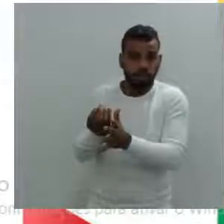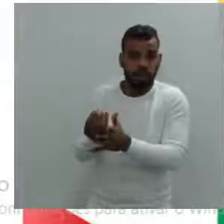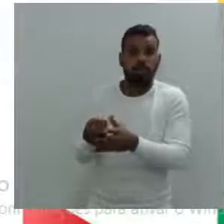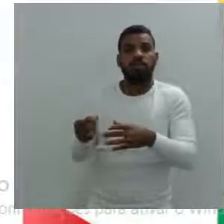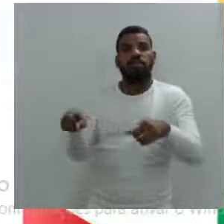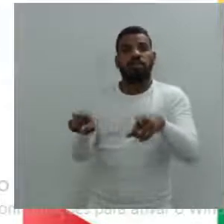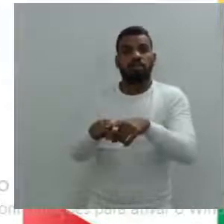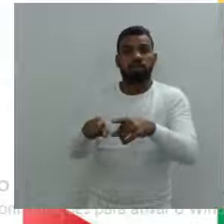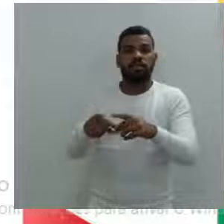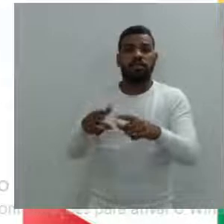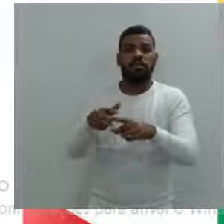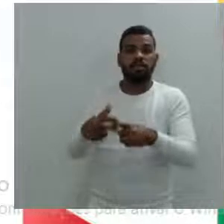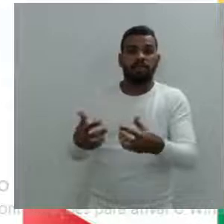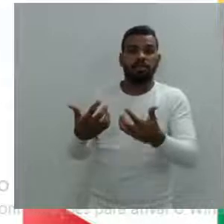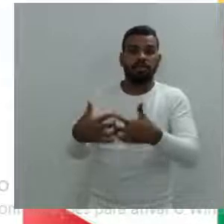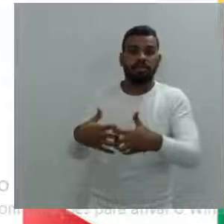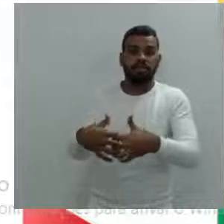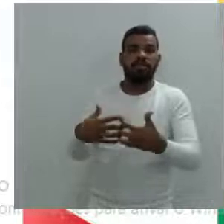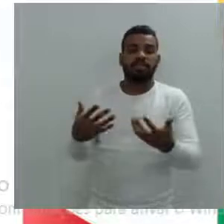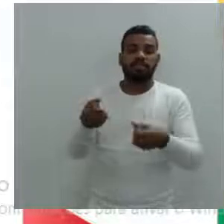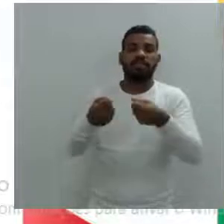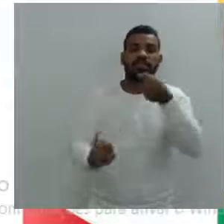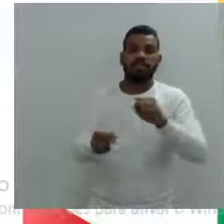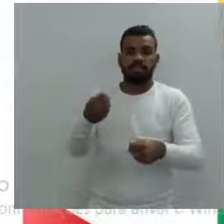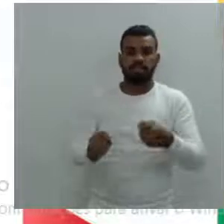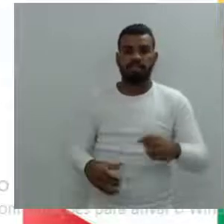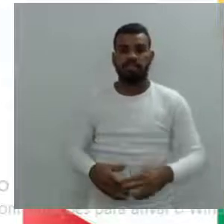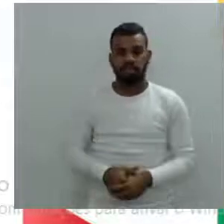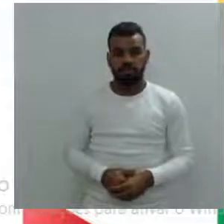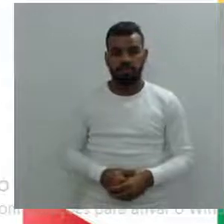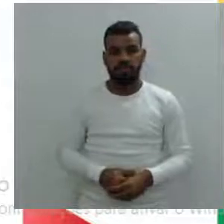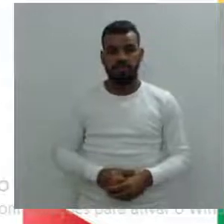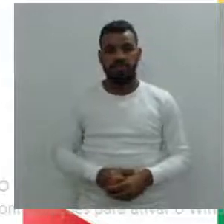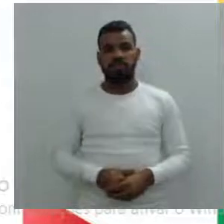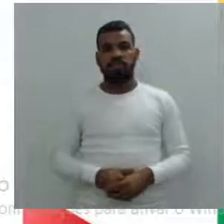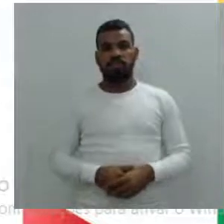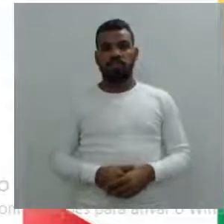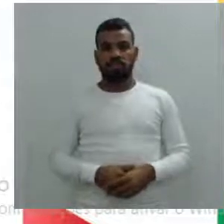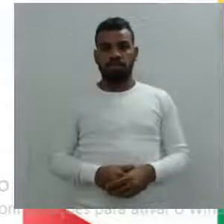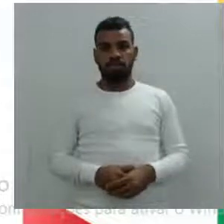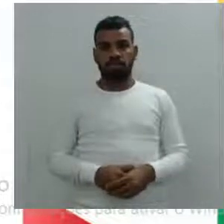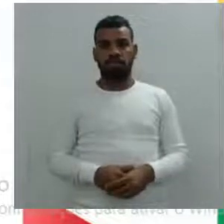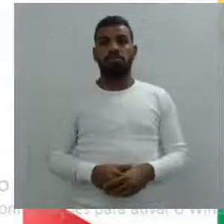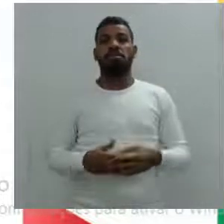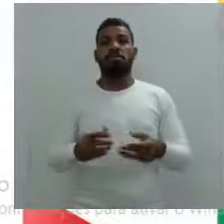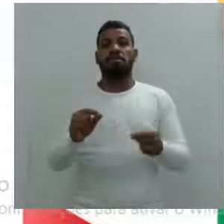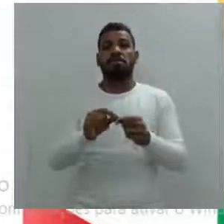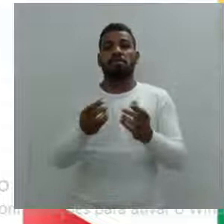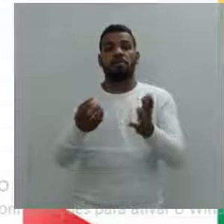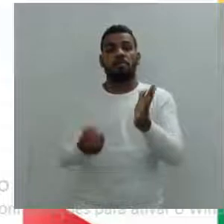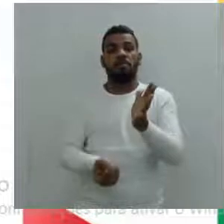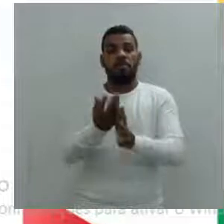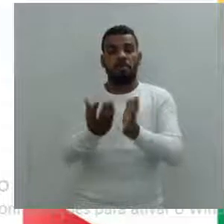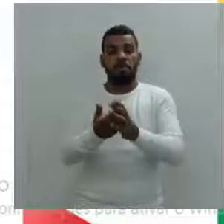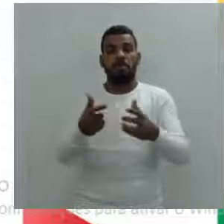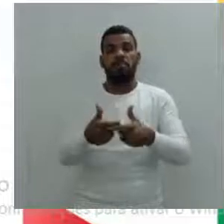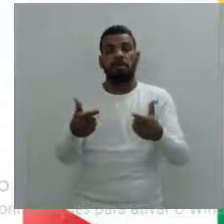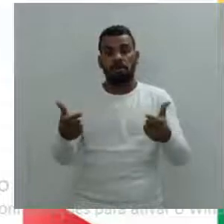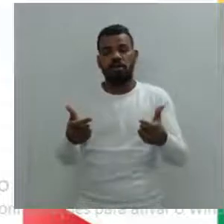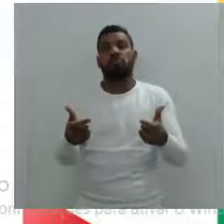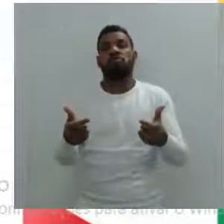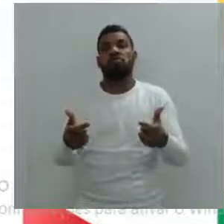na criação de máquinas para a indústria. Logo, verificou-se que obtinha maior produtividade e